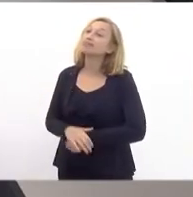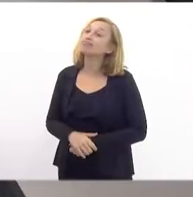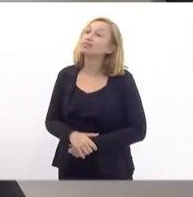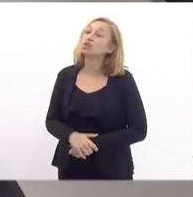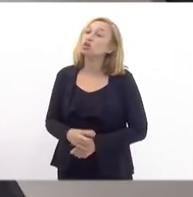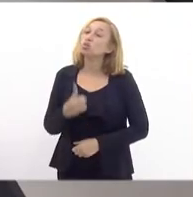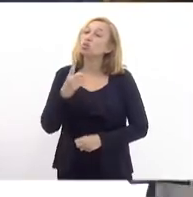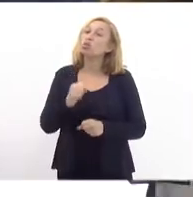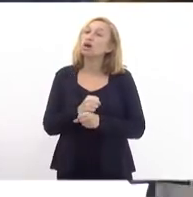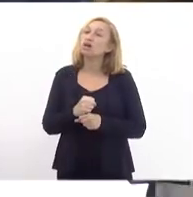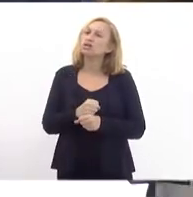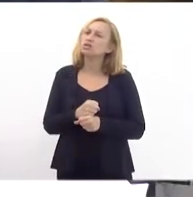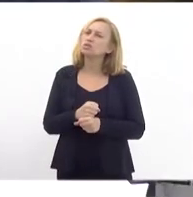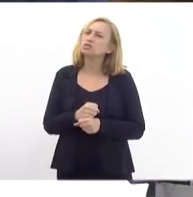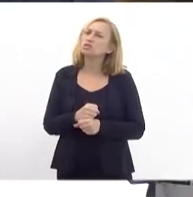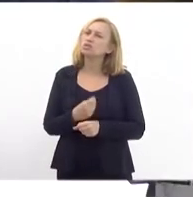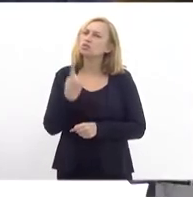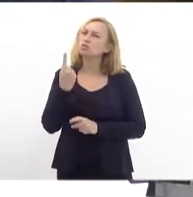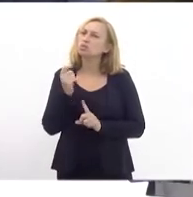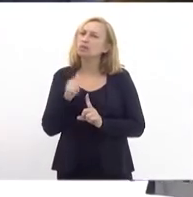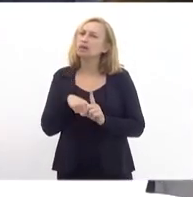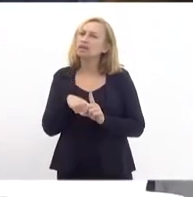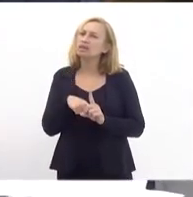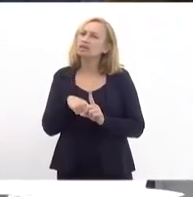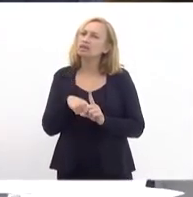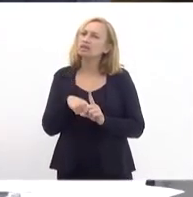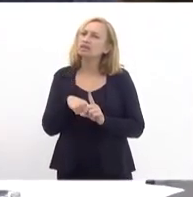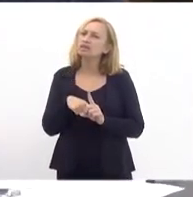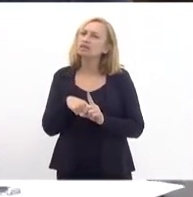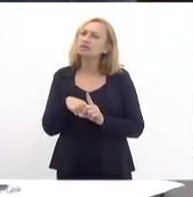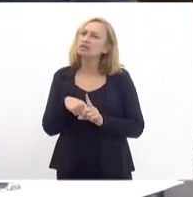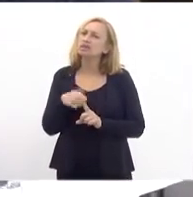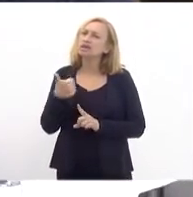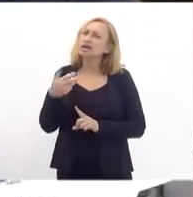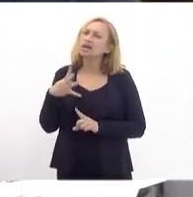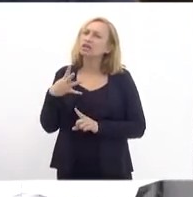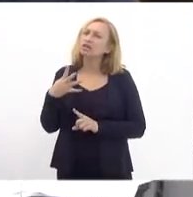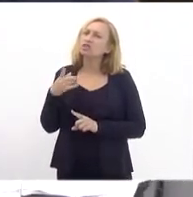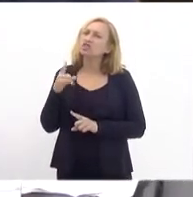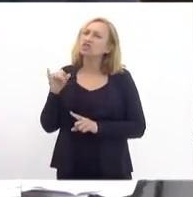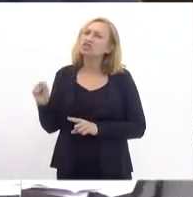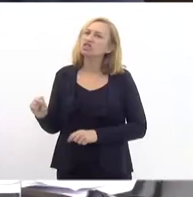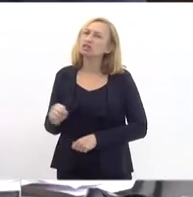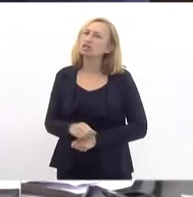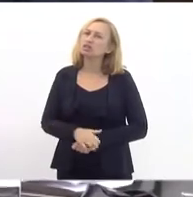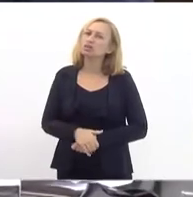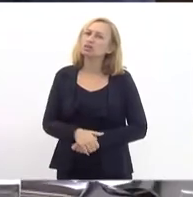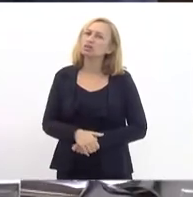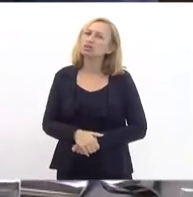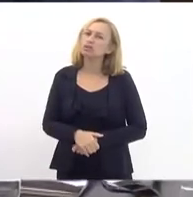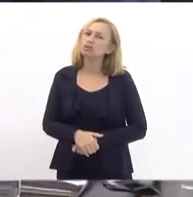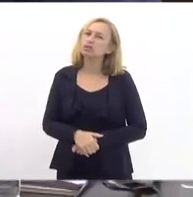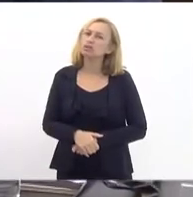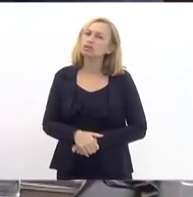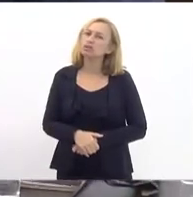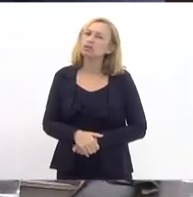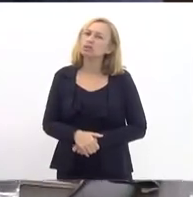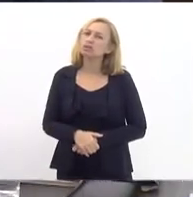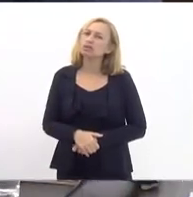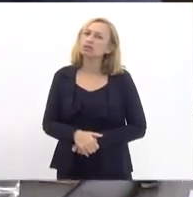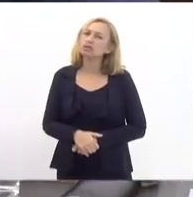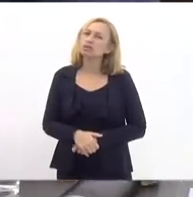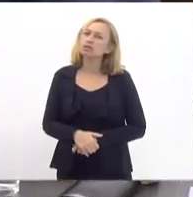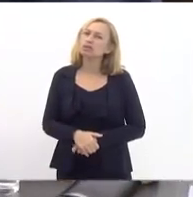Um ano, um mês e 14 dias. Um ano e um mês.